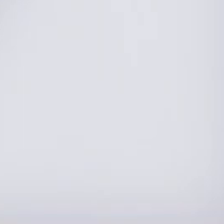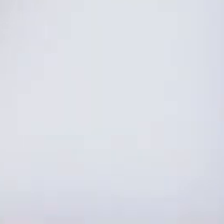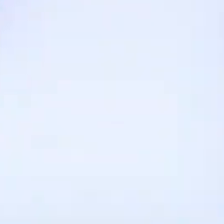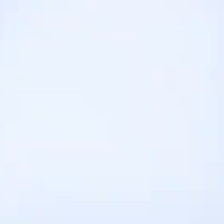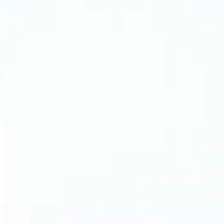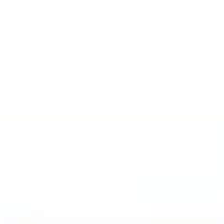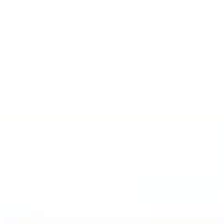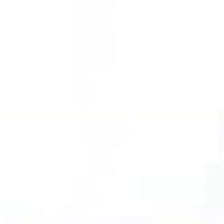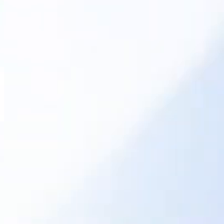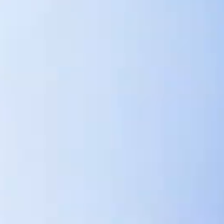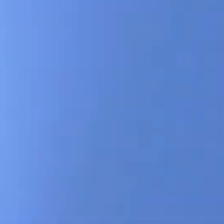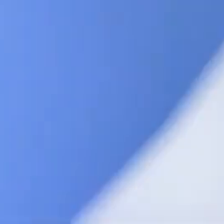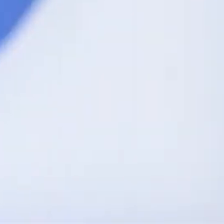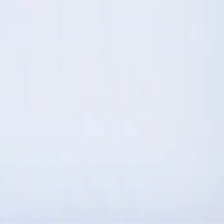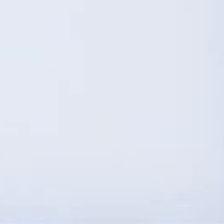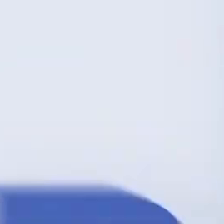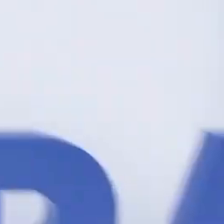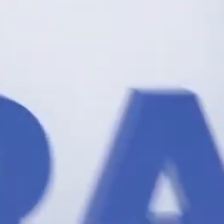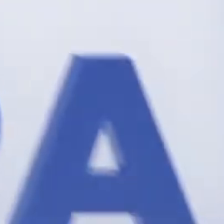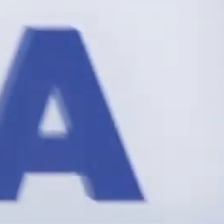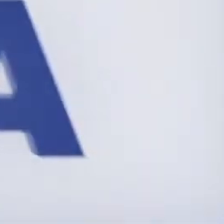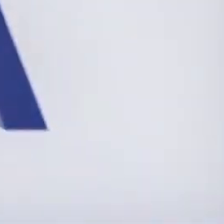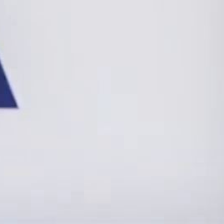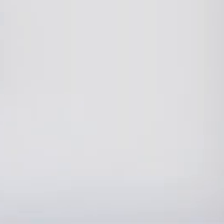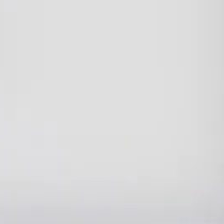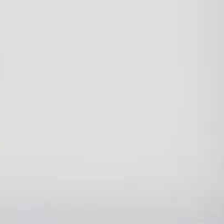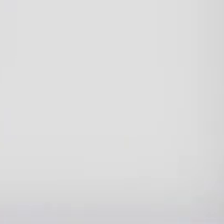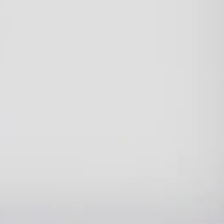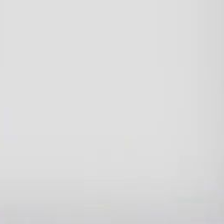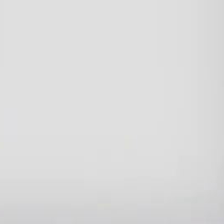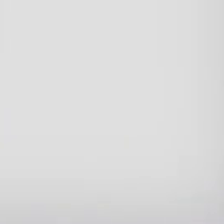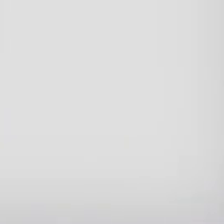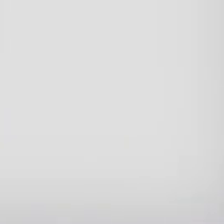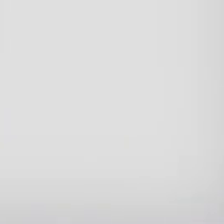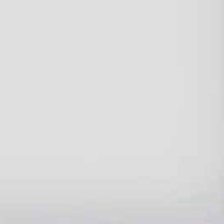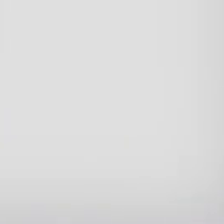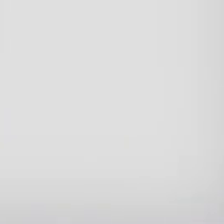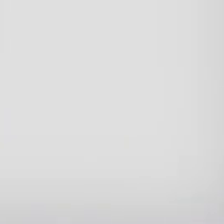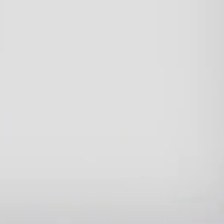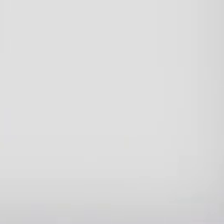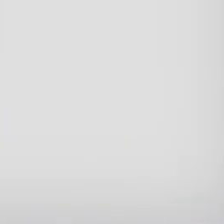TV Câmara, Campinas.